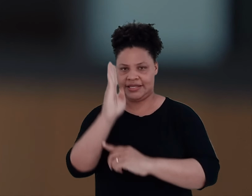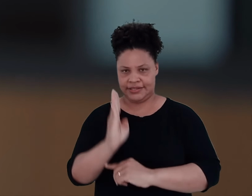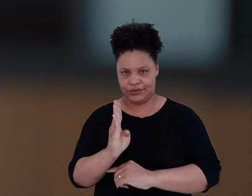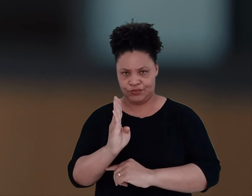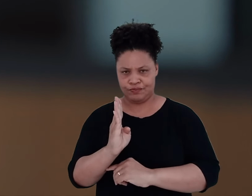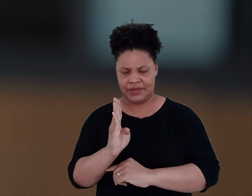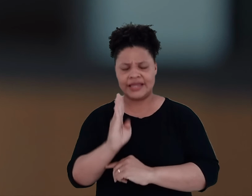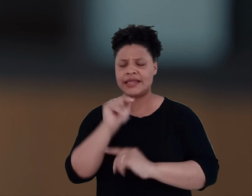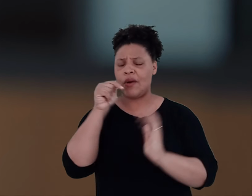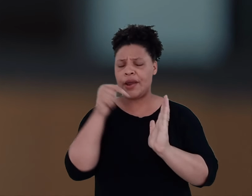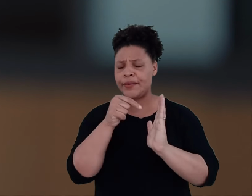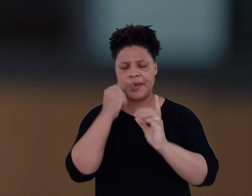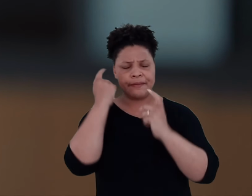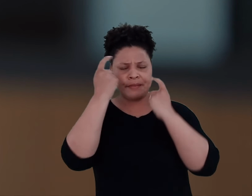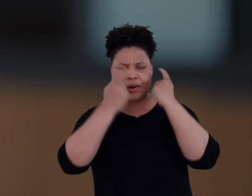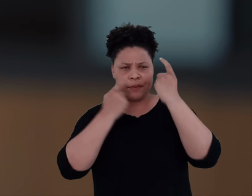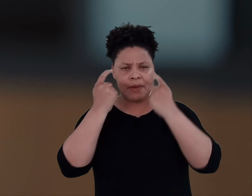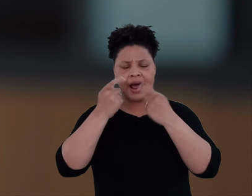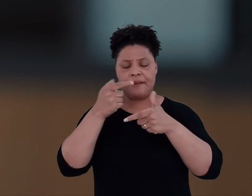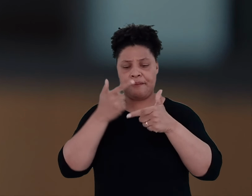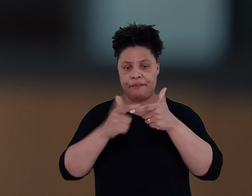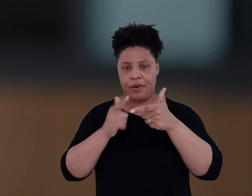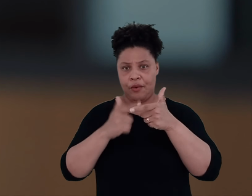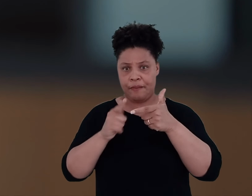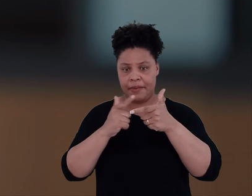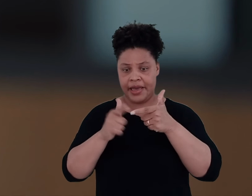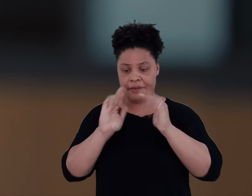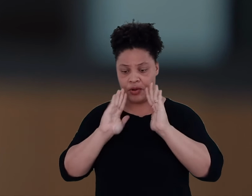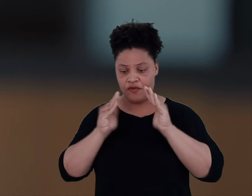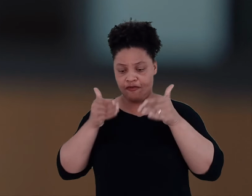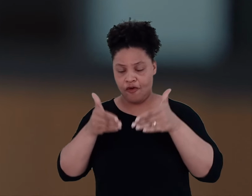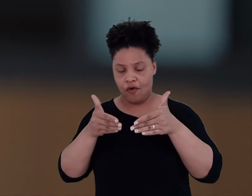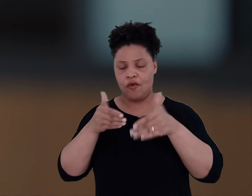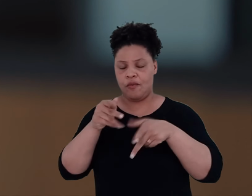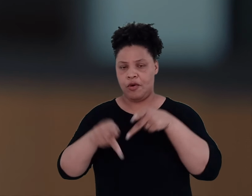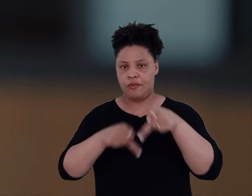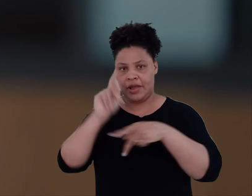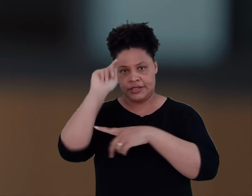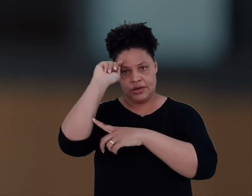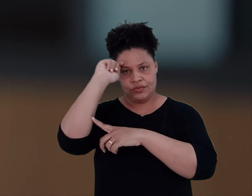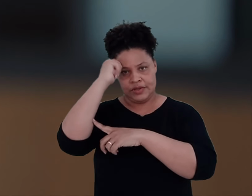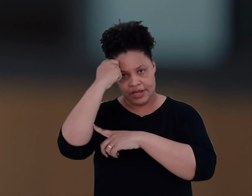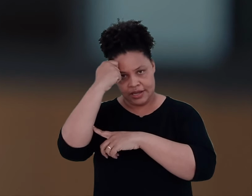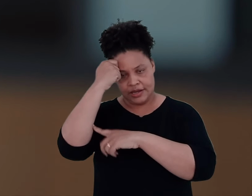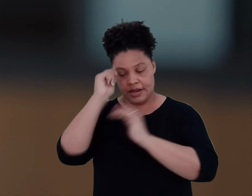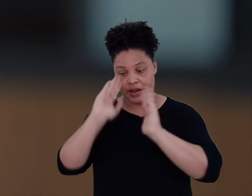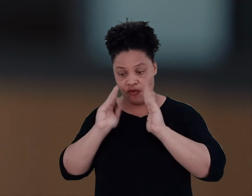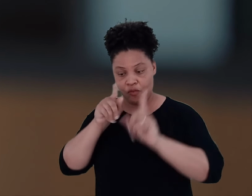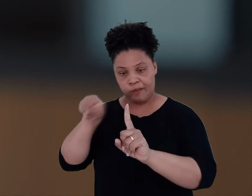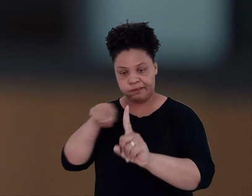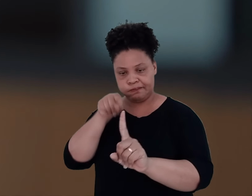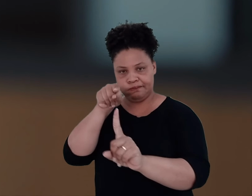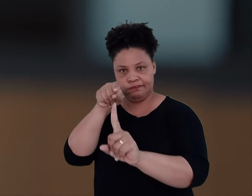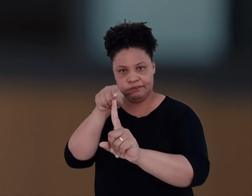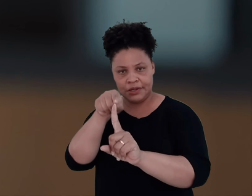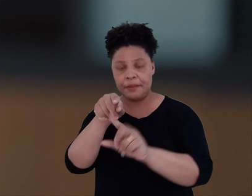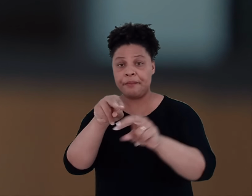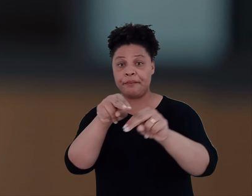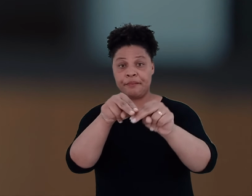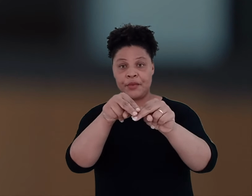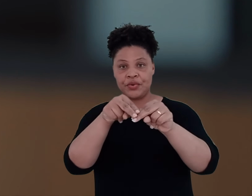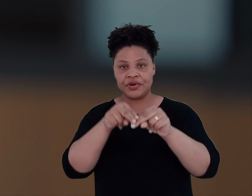com a denúncia dos problemas enfrentados pela população negra na época e era direcionada à população negra, que, por sua